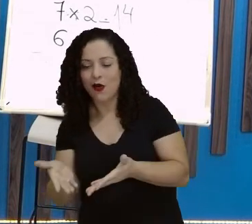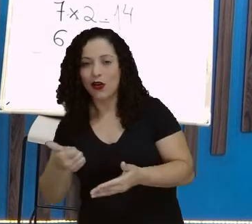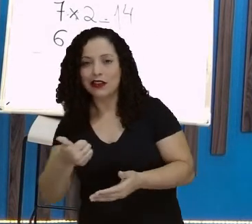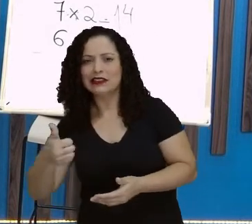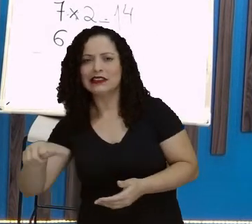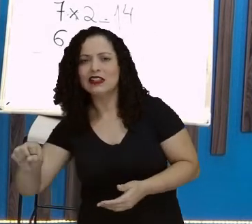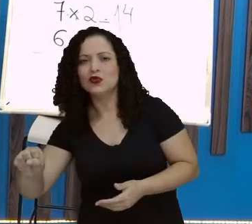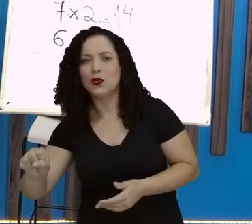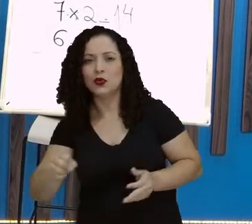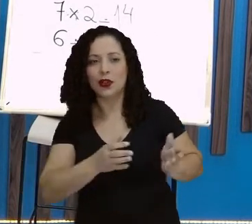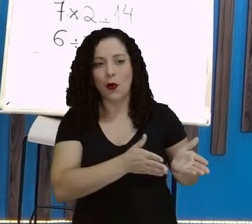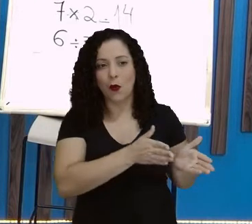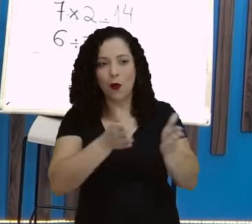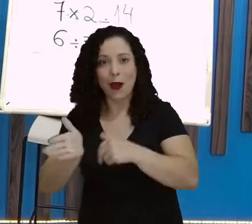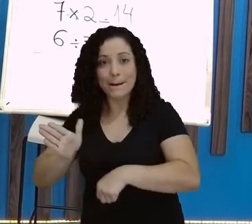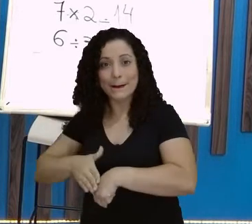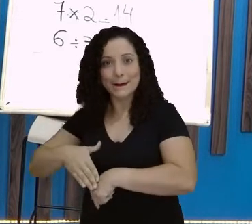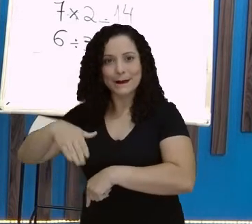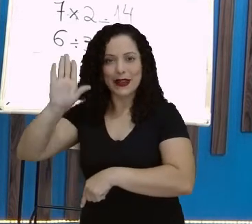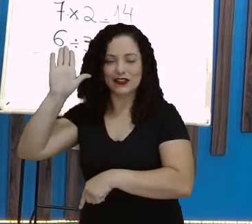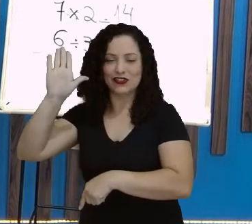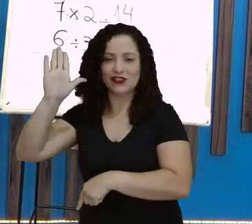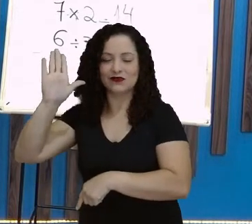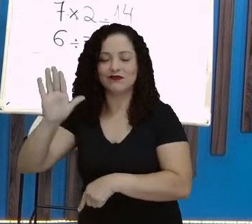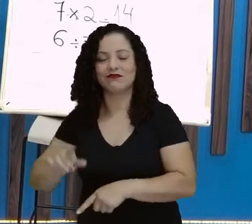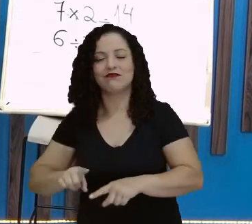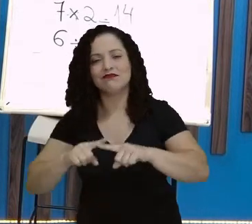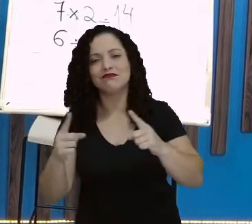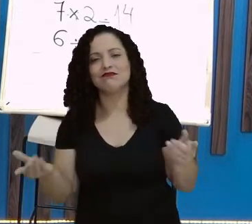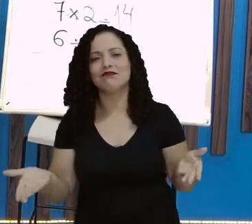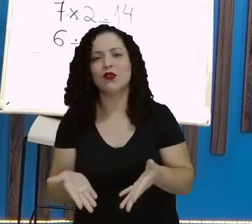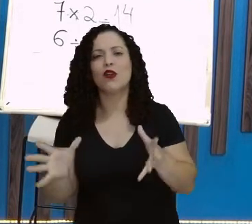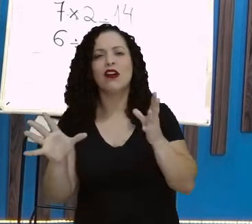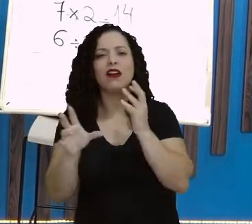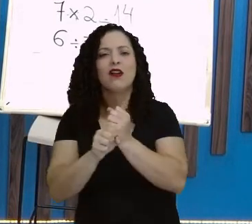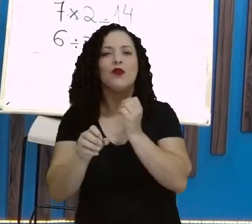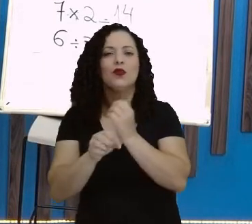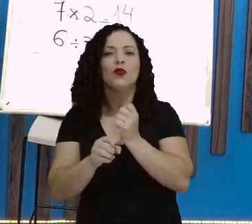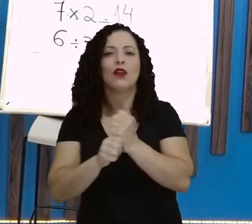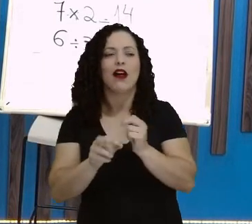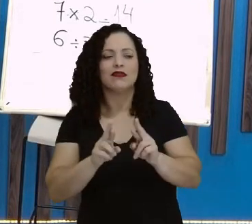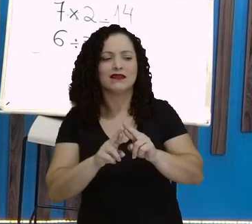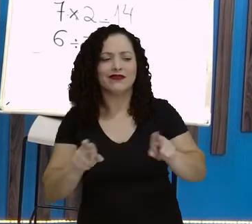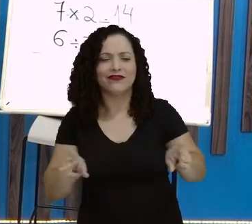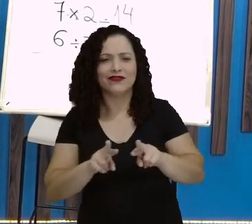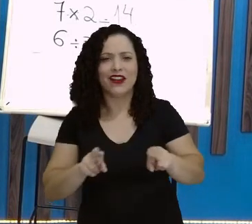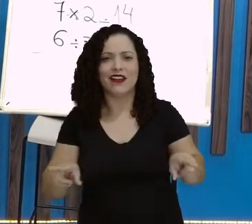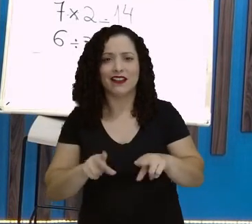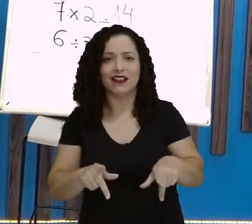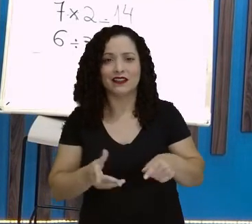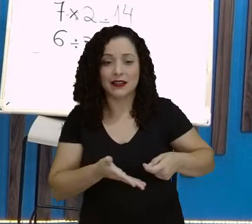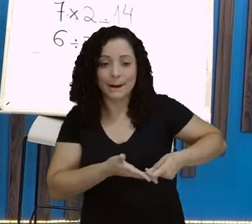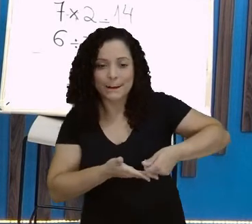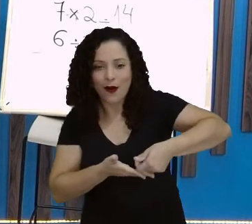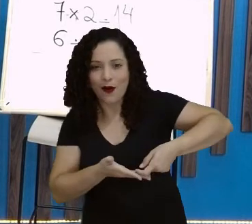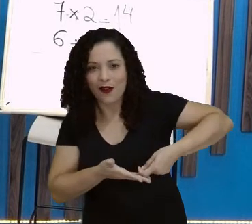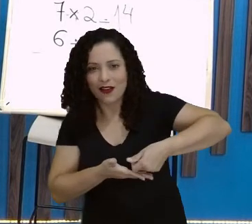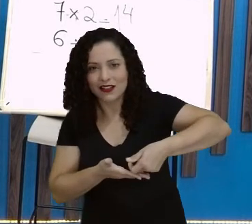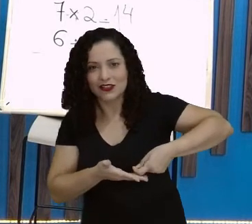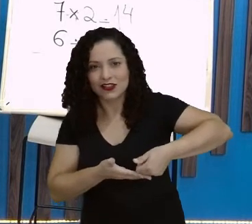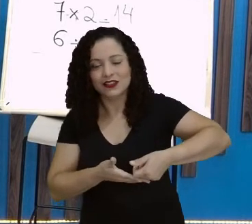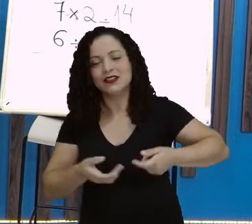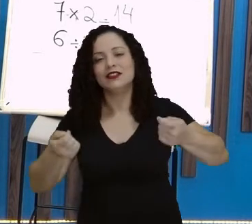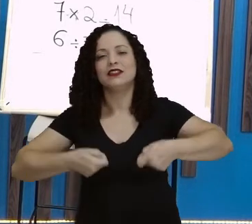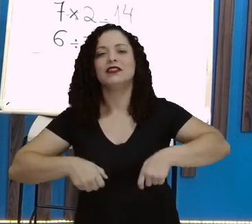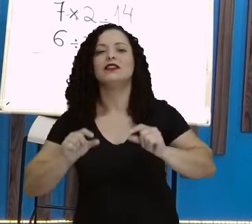dele. Aumentou, né? Mas para a gente calcular aí essa diferença de bolas, a gente